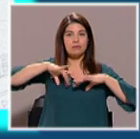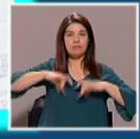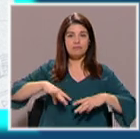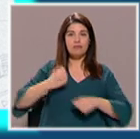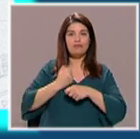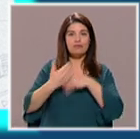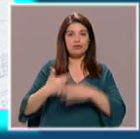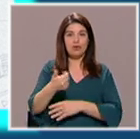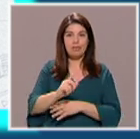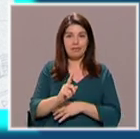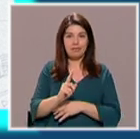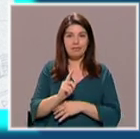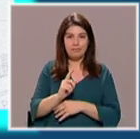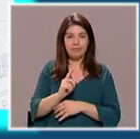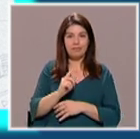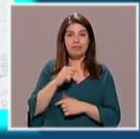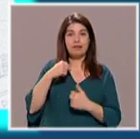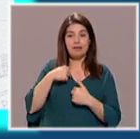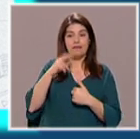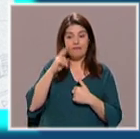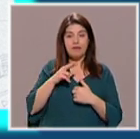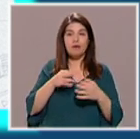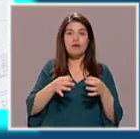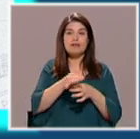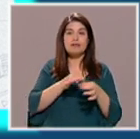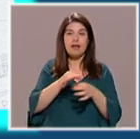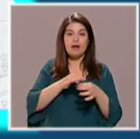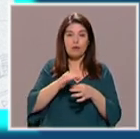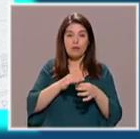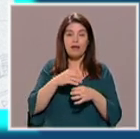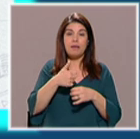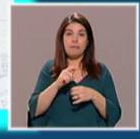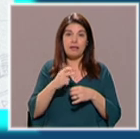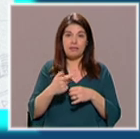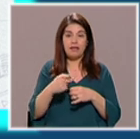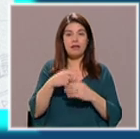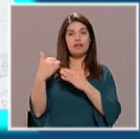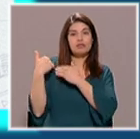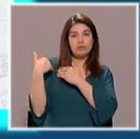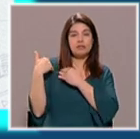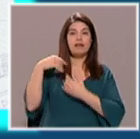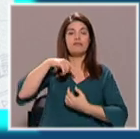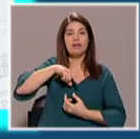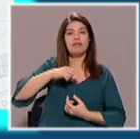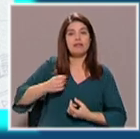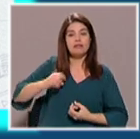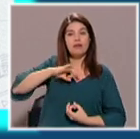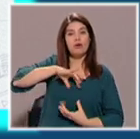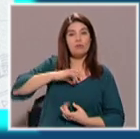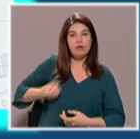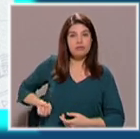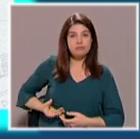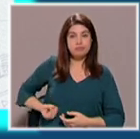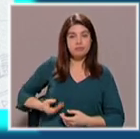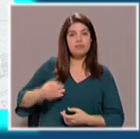que reconhece as células beta produtoras da insulina, localizadas nos ilhéus de Langerhans, no